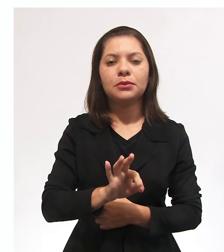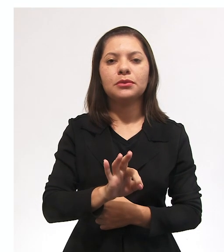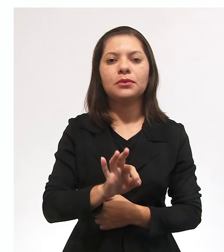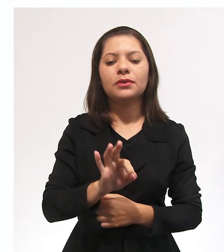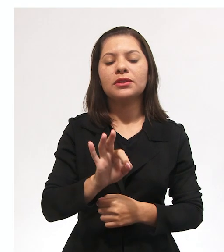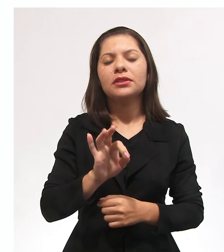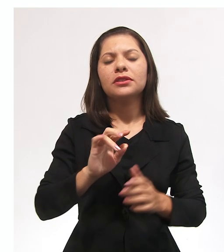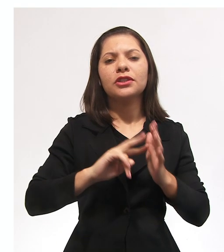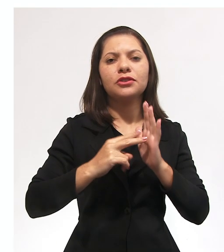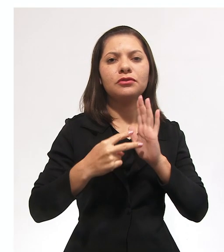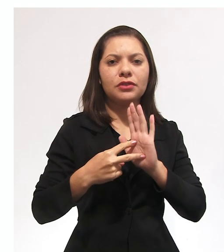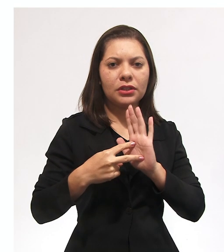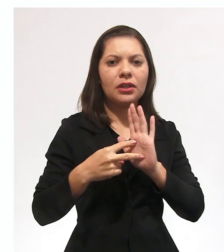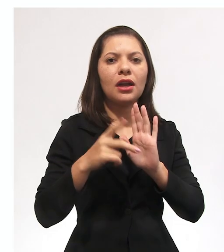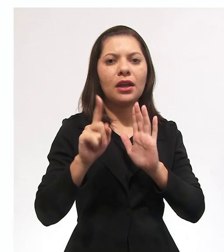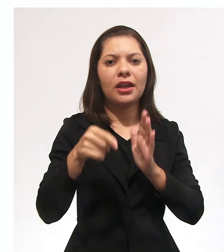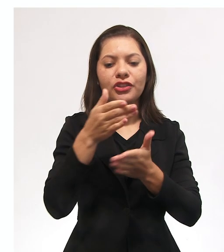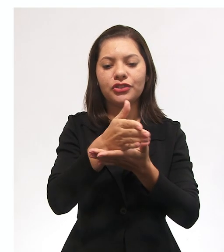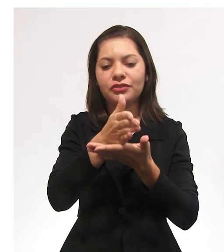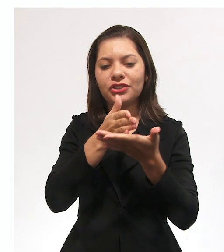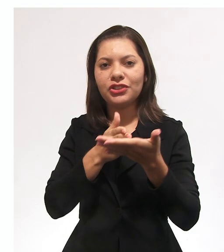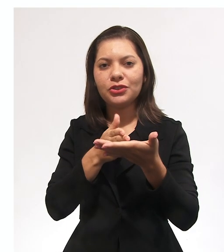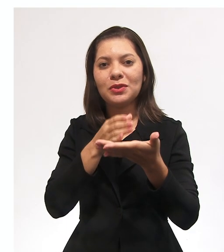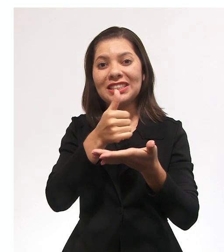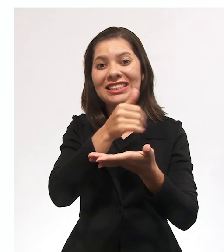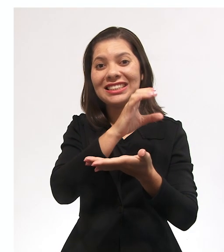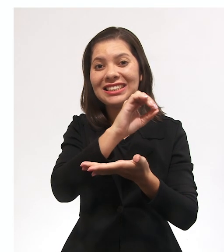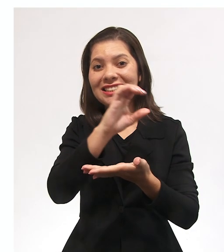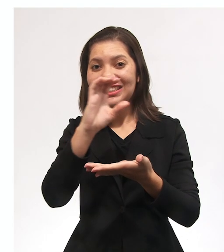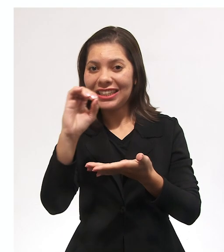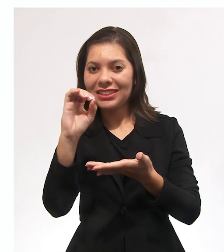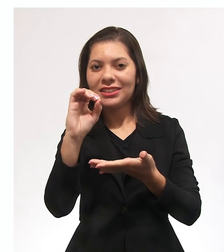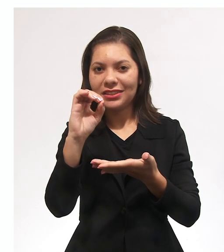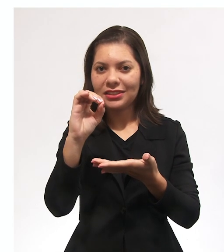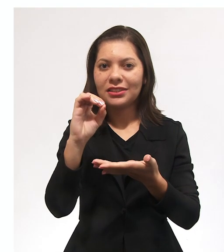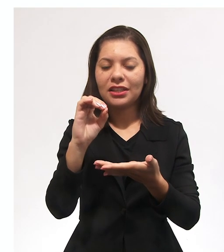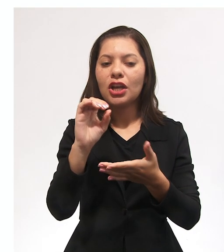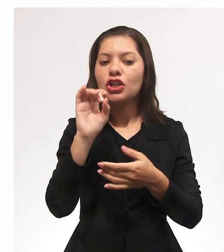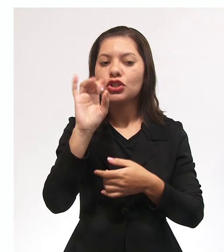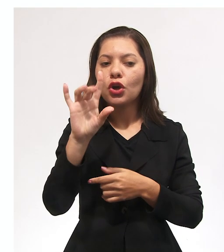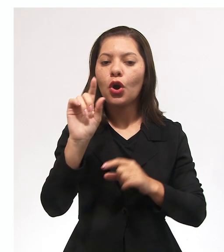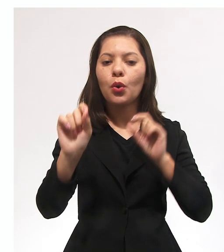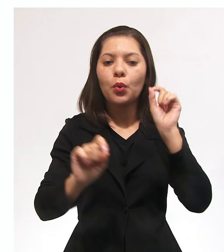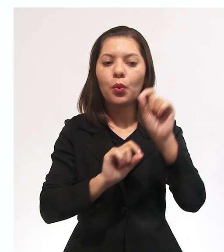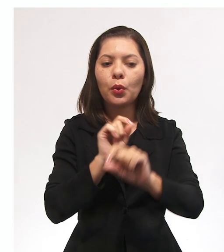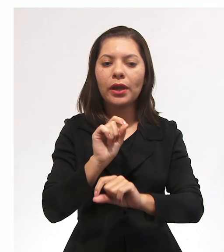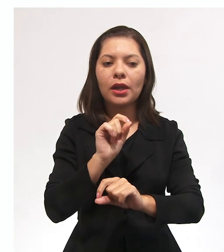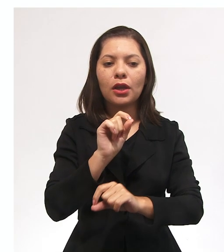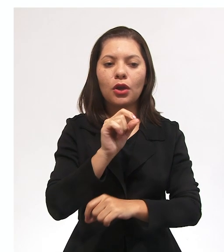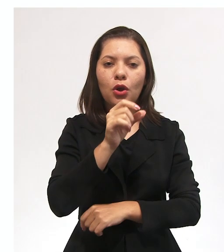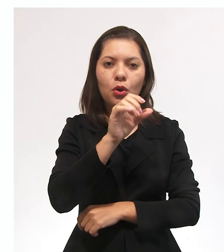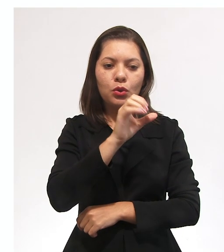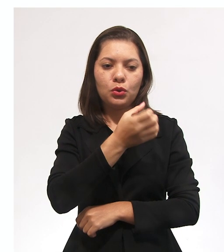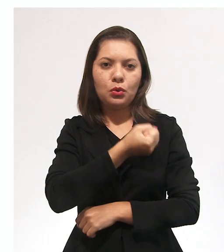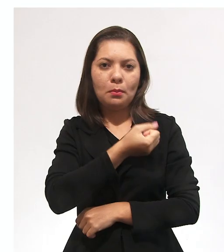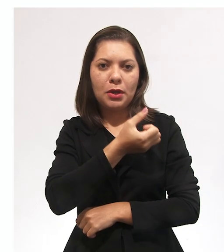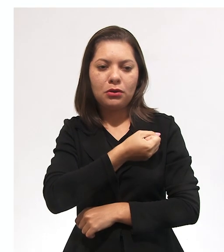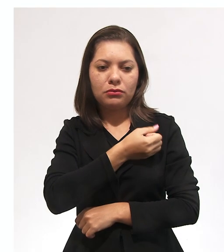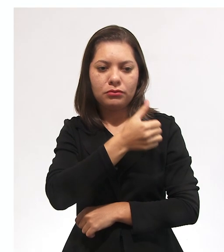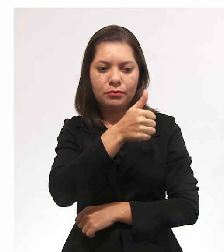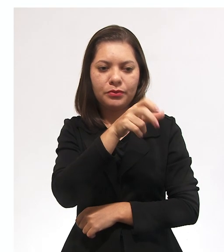ele representa que o número está dividido em 100 partes. Então, basta eu pegar o número que está aqui,